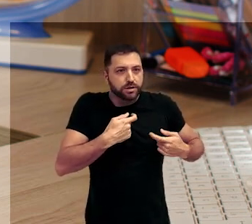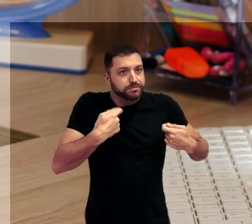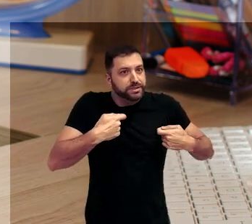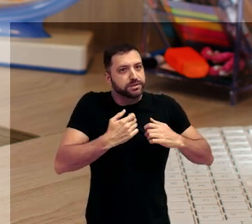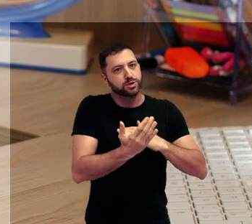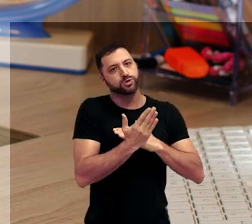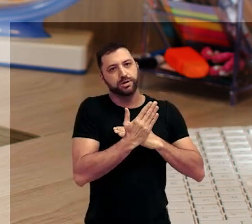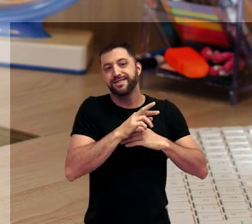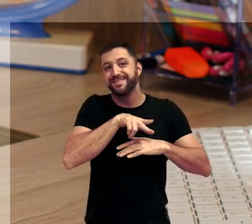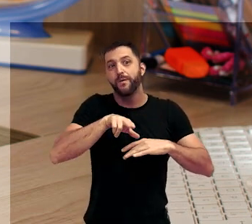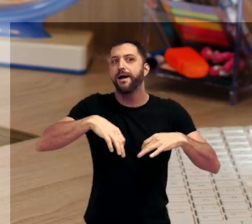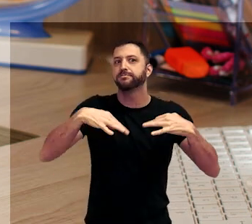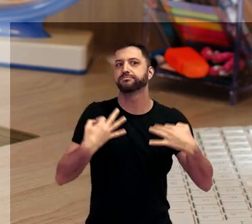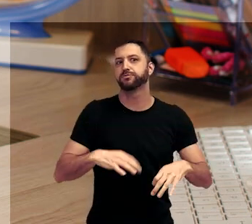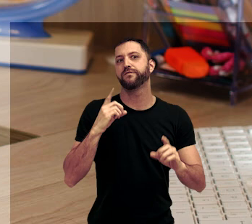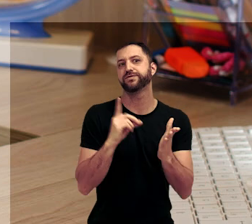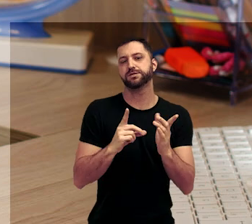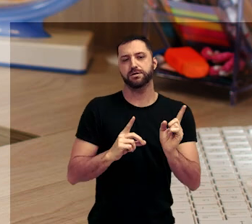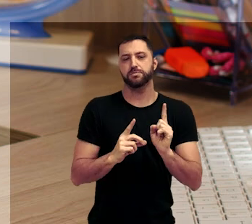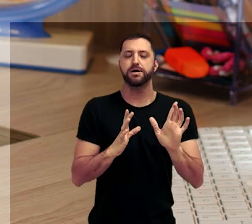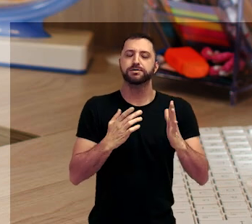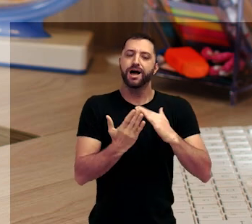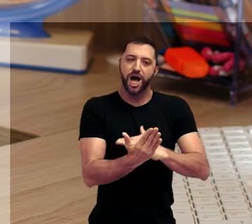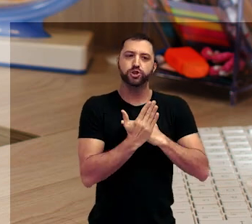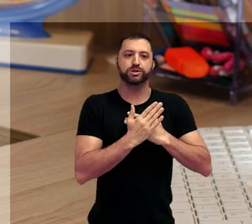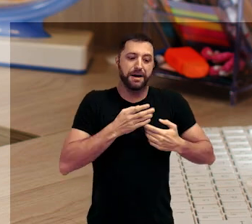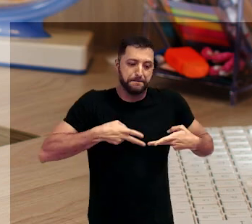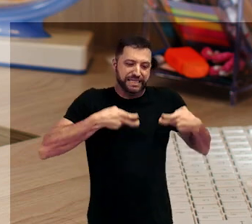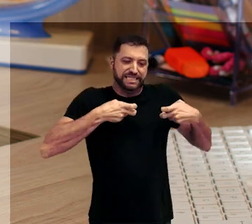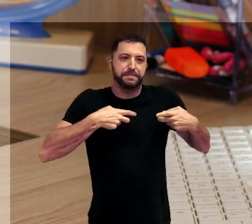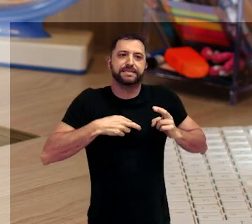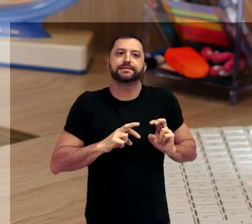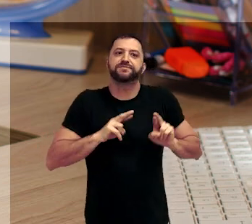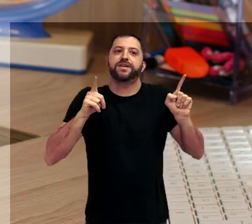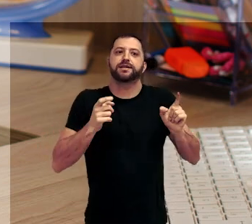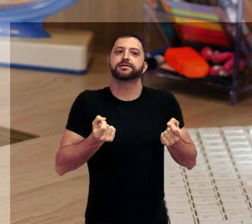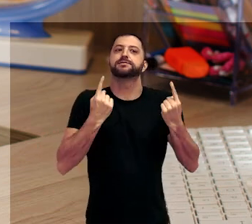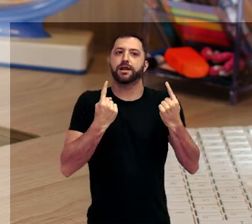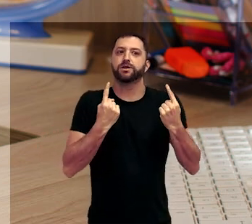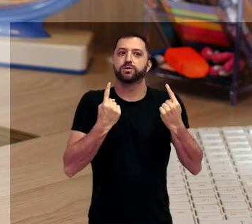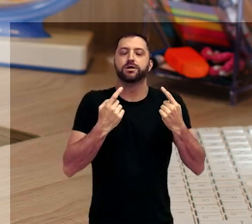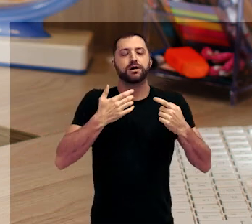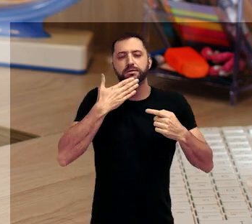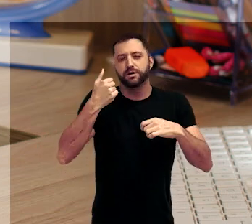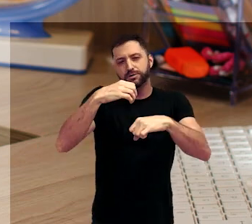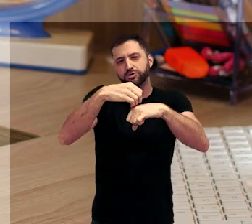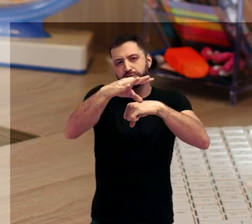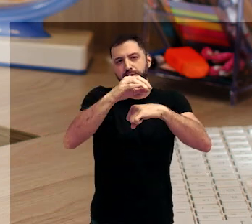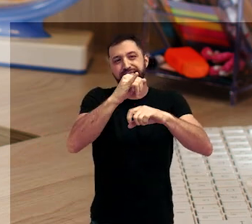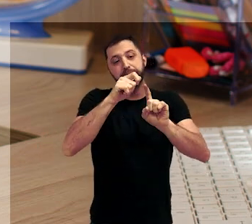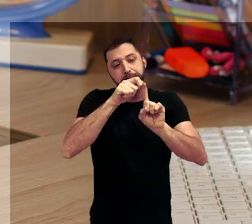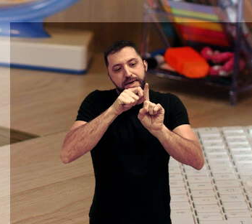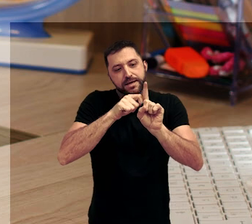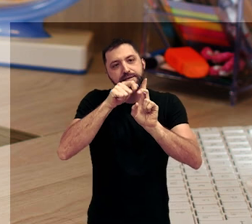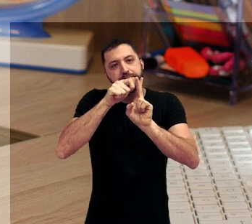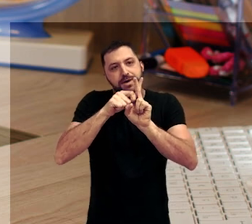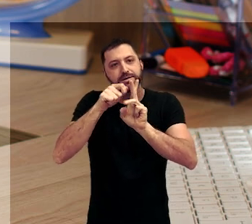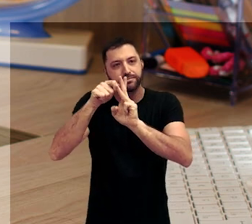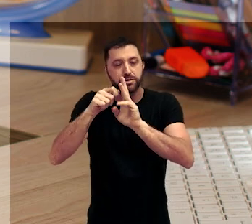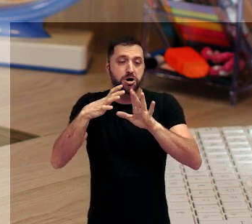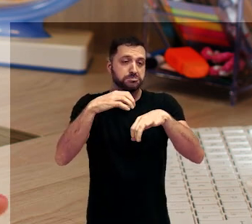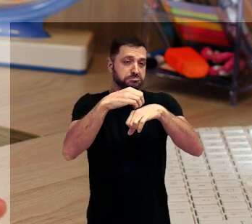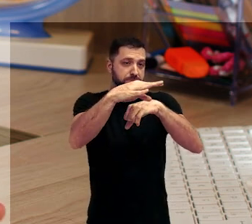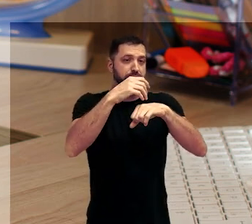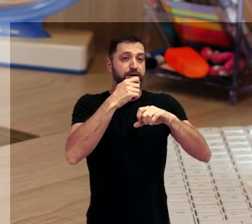para fazer o diagnóstico, mas ele ajuda a você perceber que tem alguma coisa diferente, né? Então a recomendação é que se faça todos os meses. Se